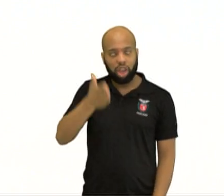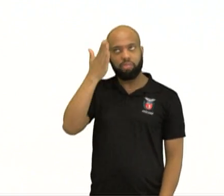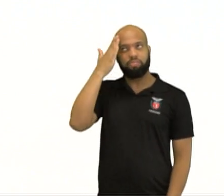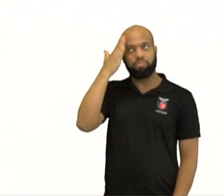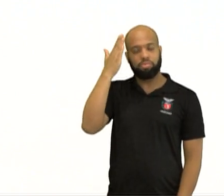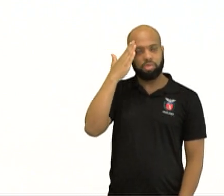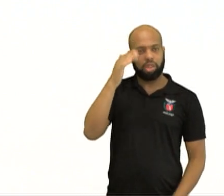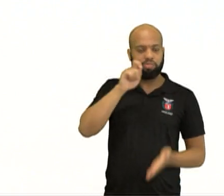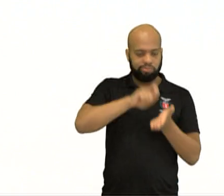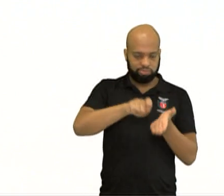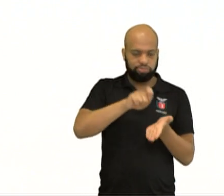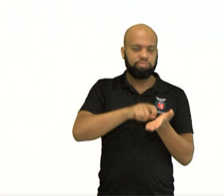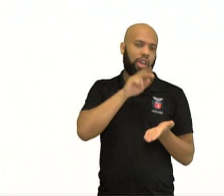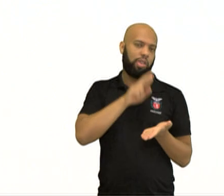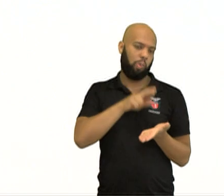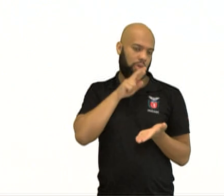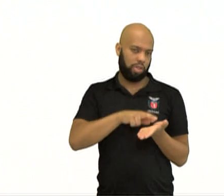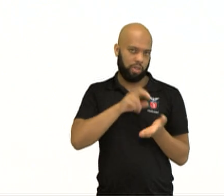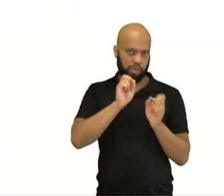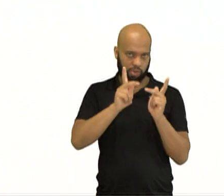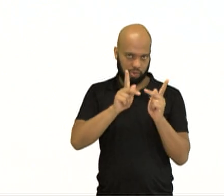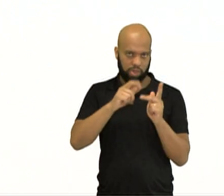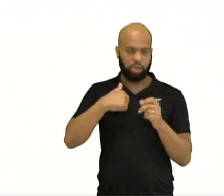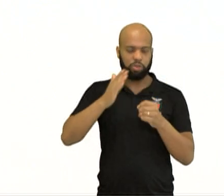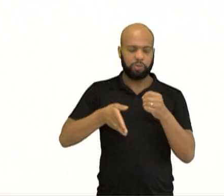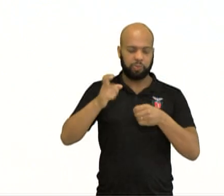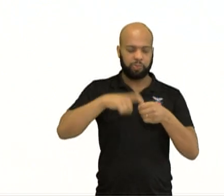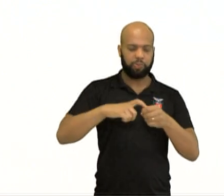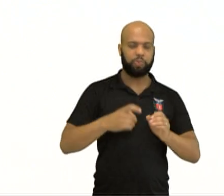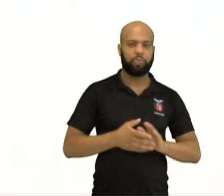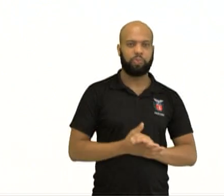né, você vai escrever, ok? Eu já